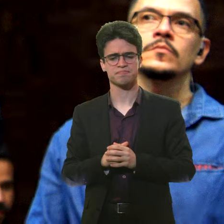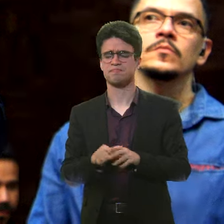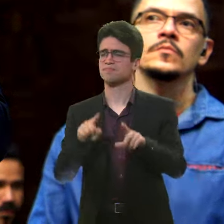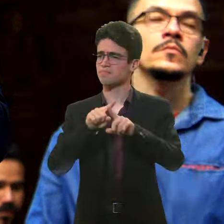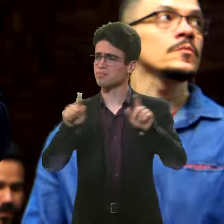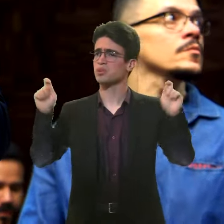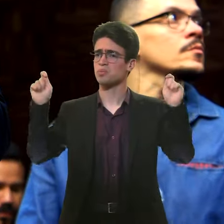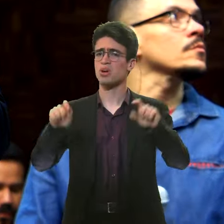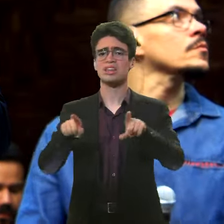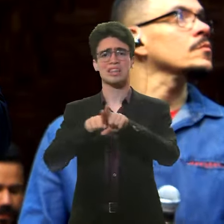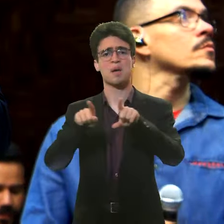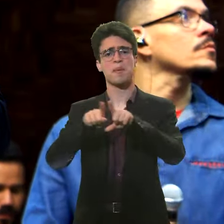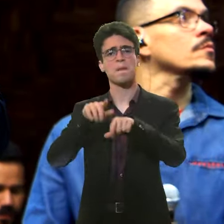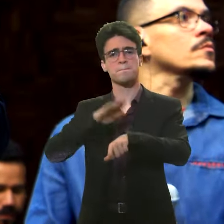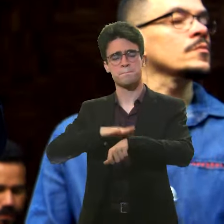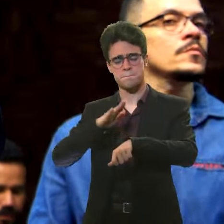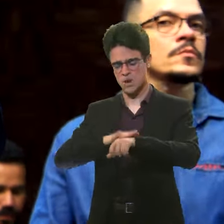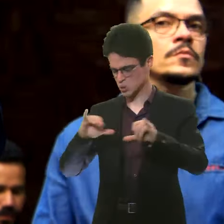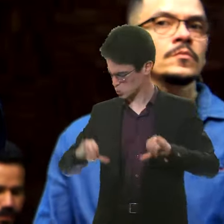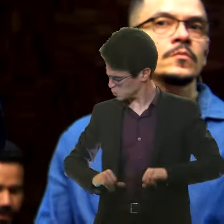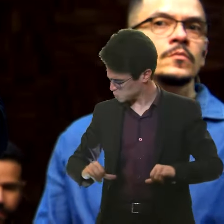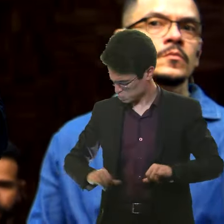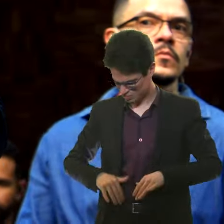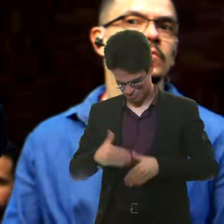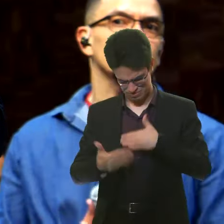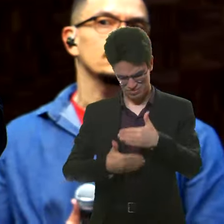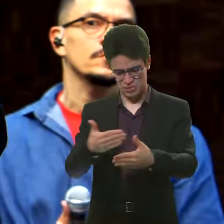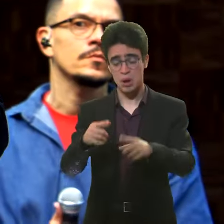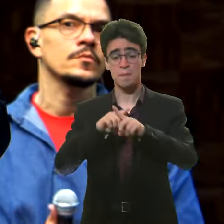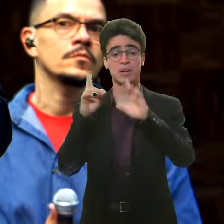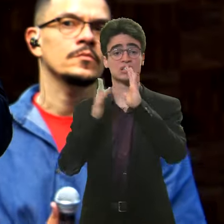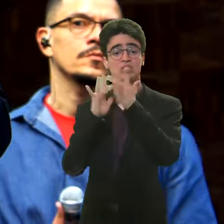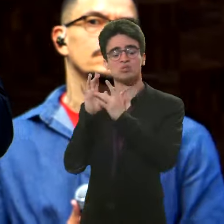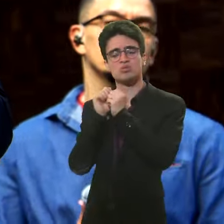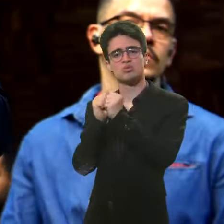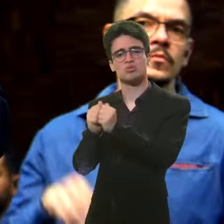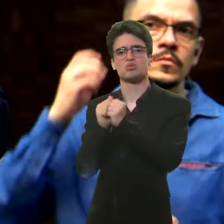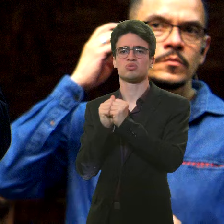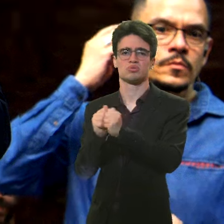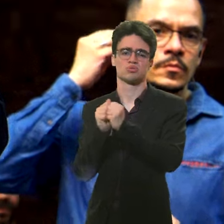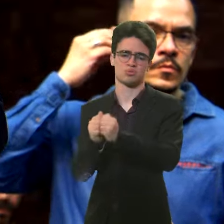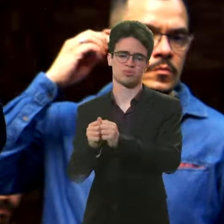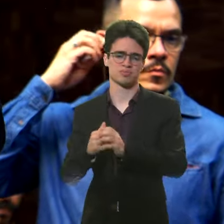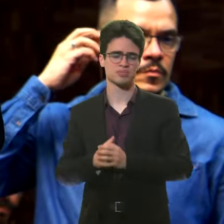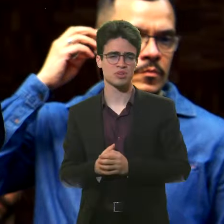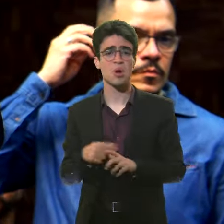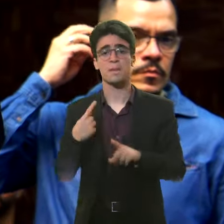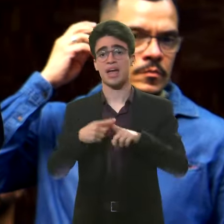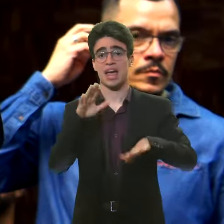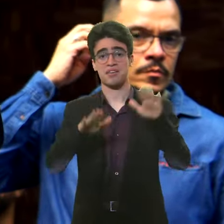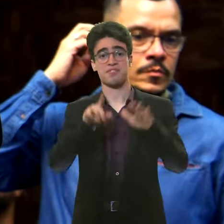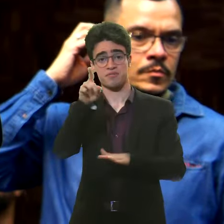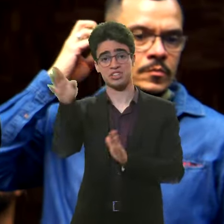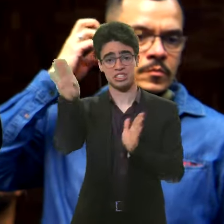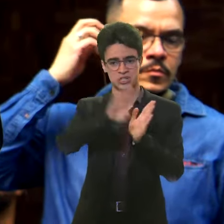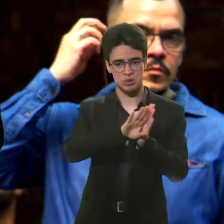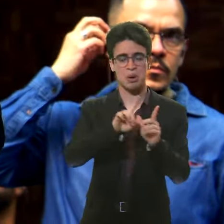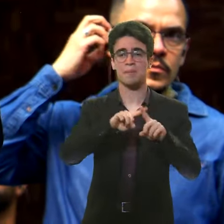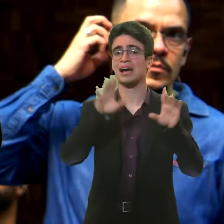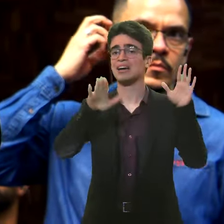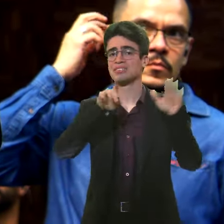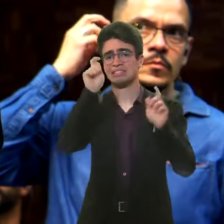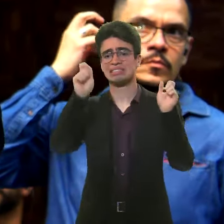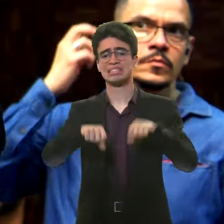passar pelos períodos de sofrimento, mas com a companhia de Jesus. Porque talvez você esteja aqui, meu irmão, e você está sim um barco à